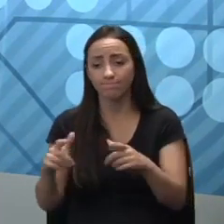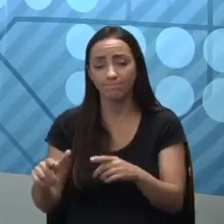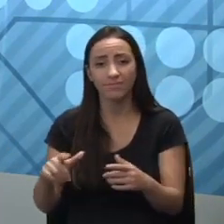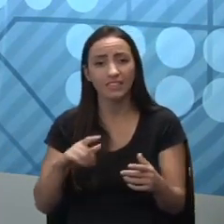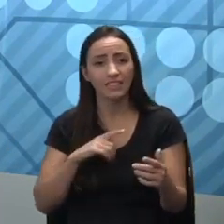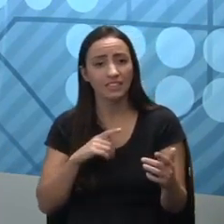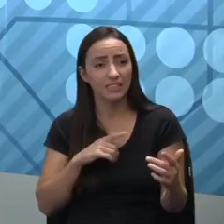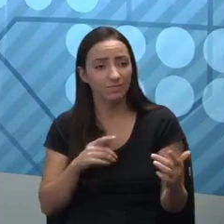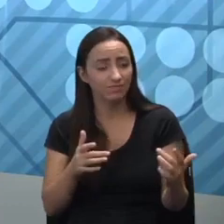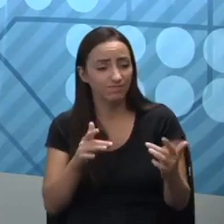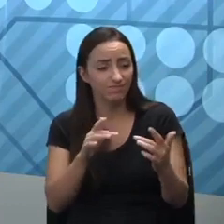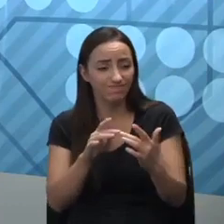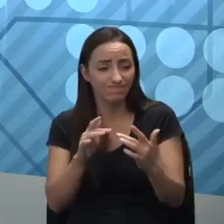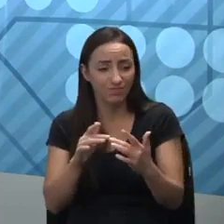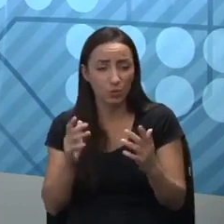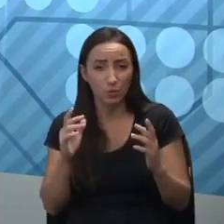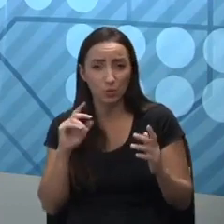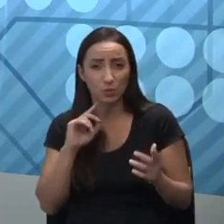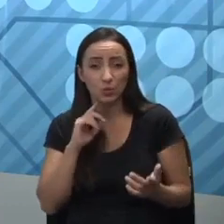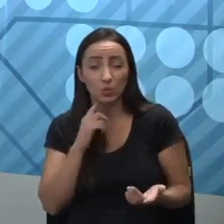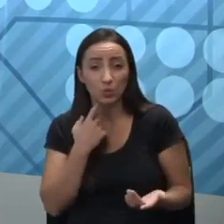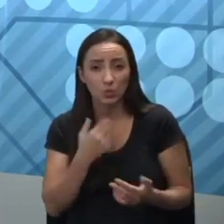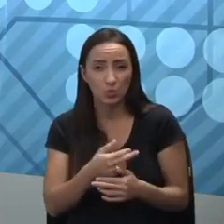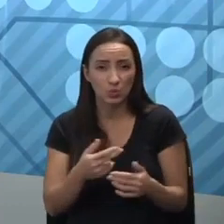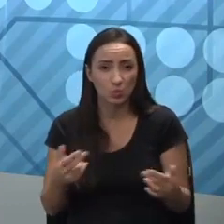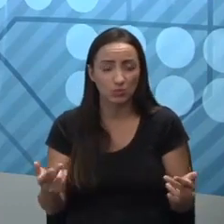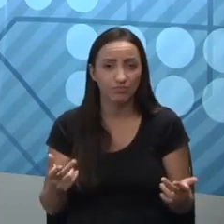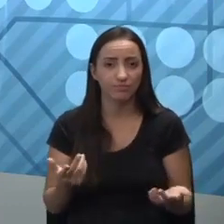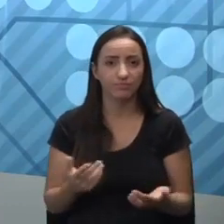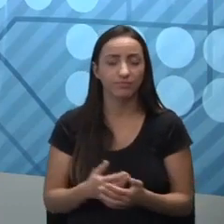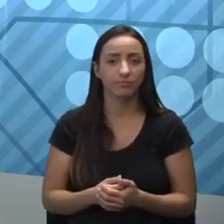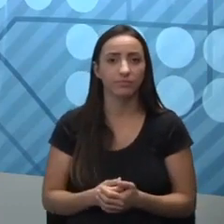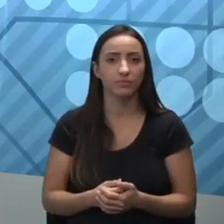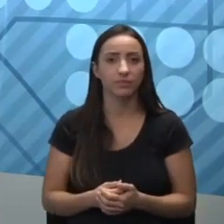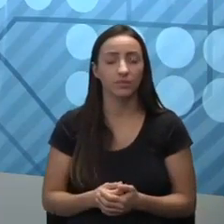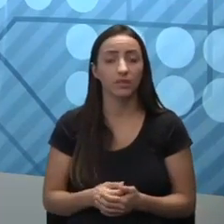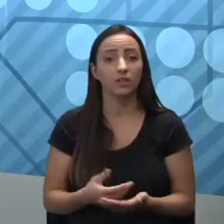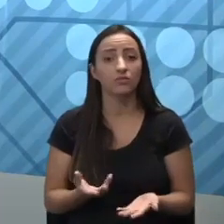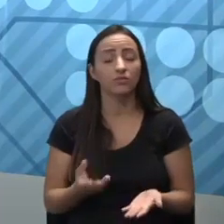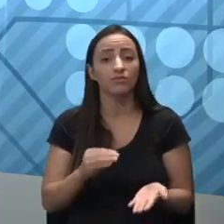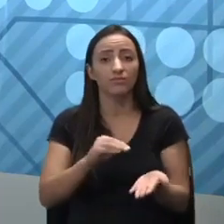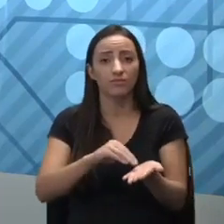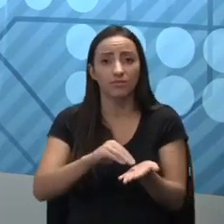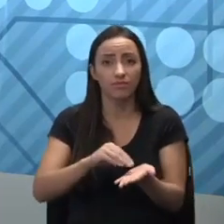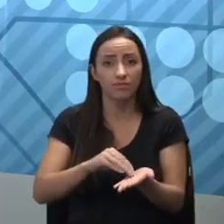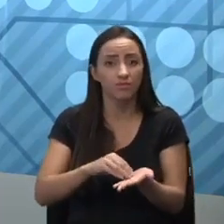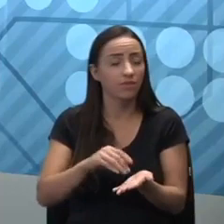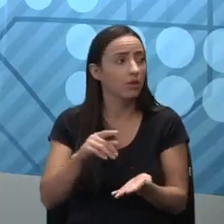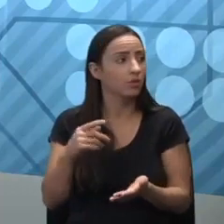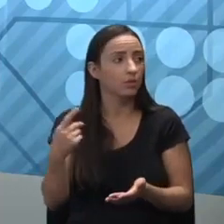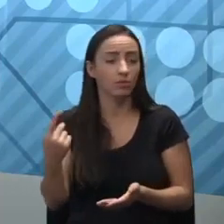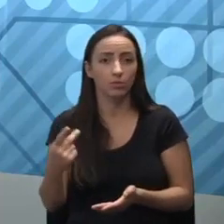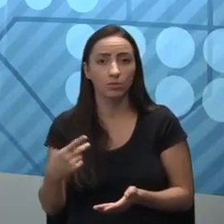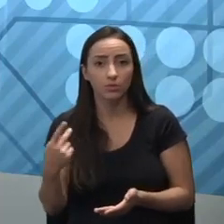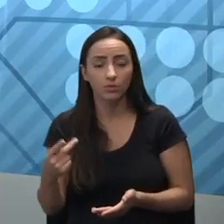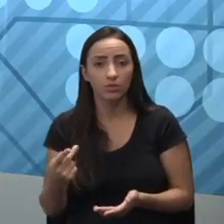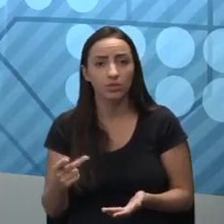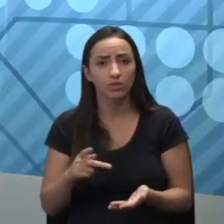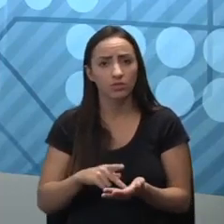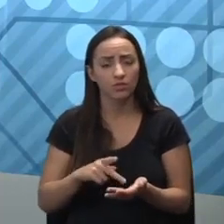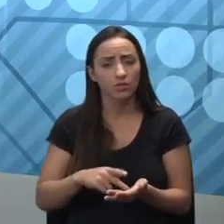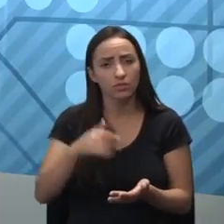a insalubridade, enfim, onde falta uma política de fato